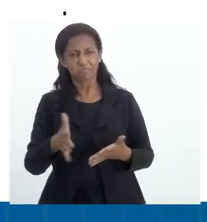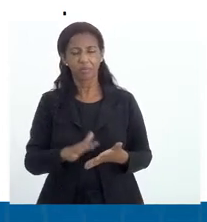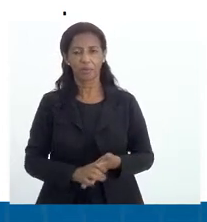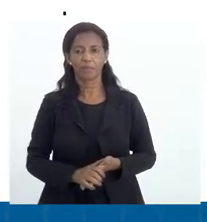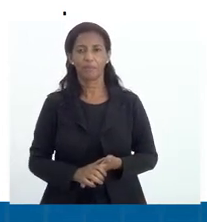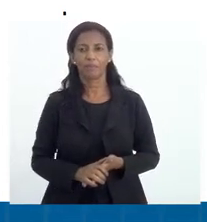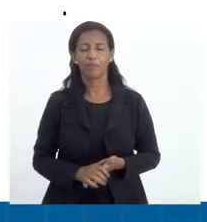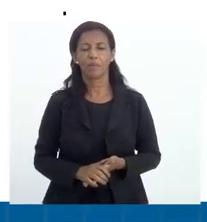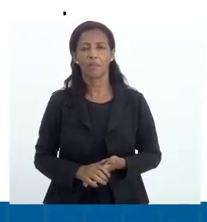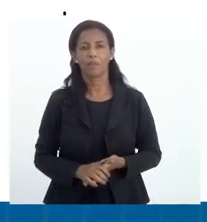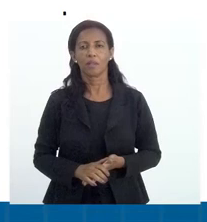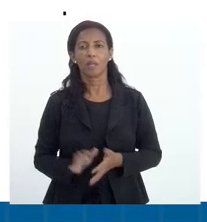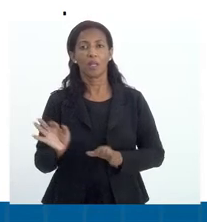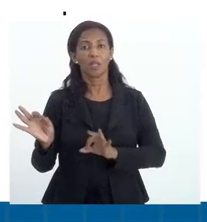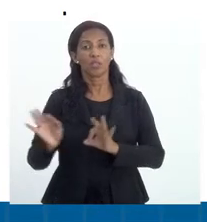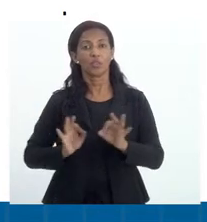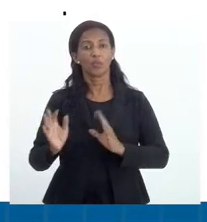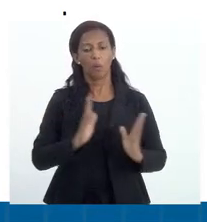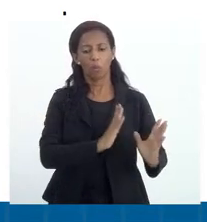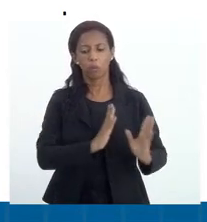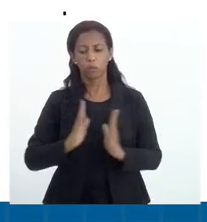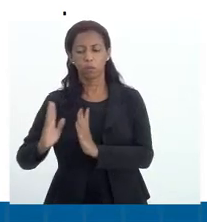De forma cronológica,